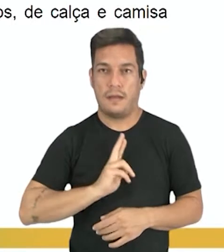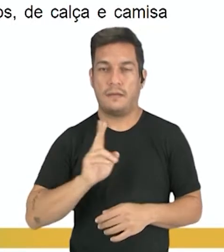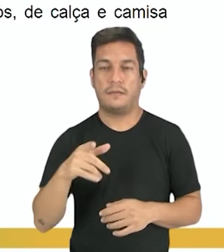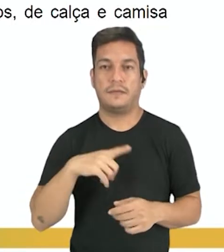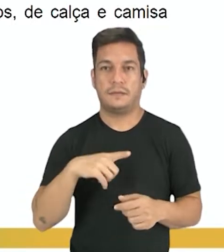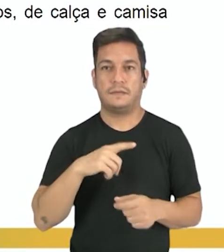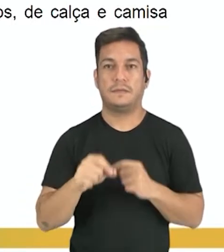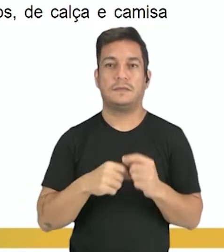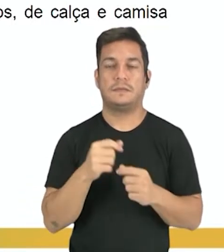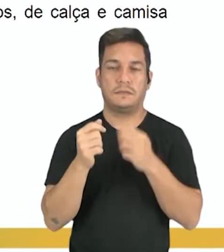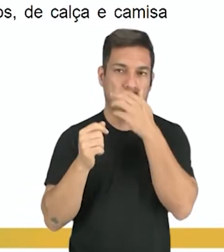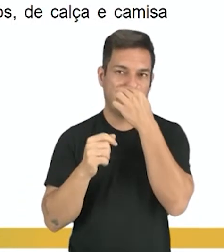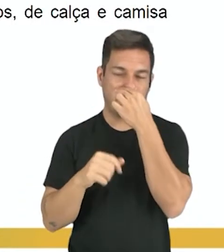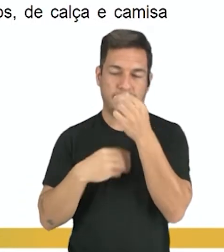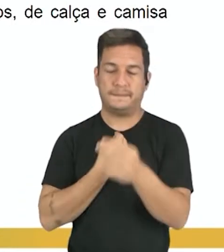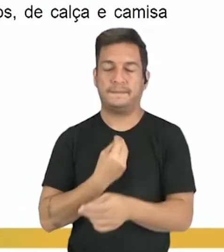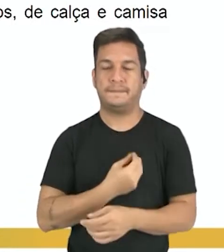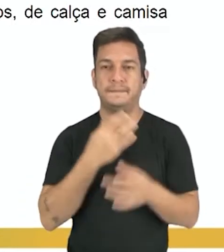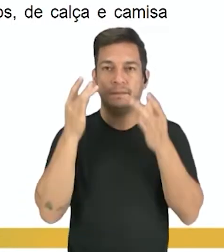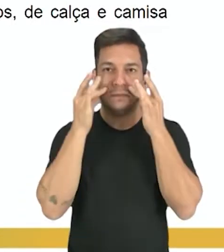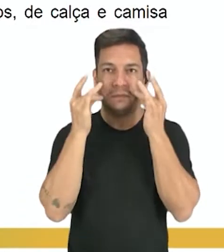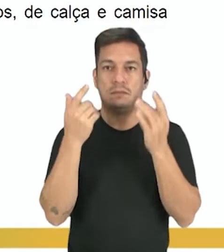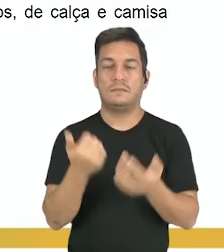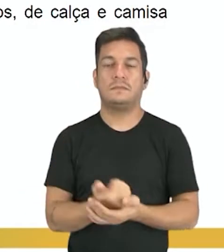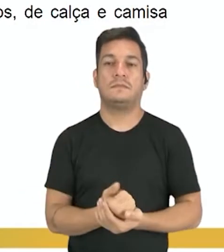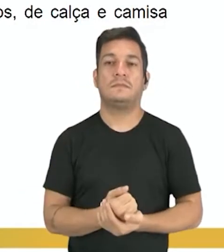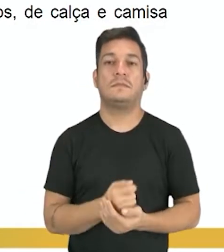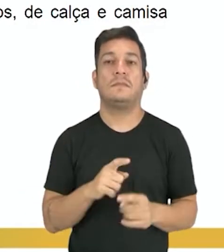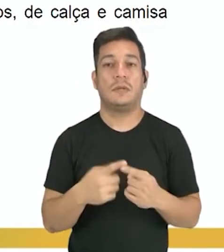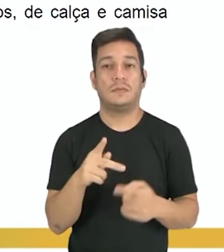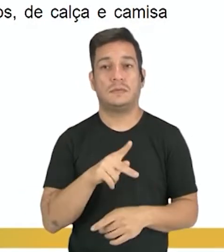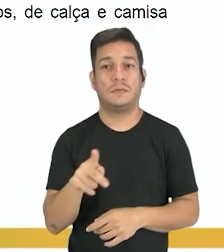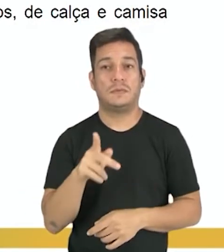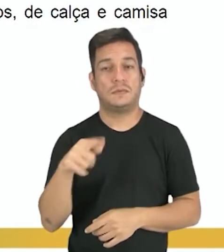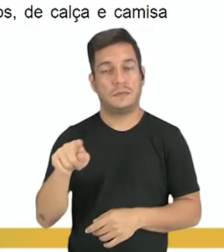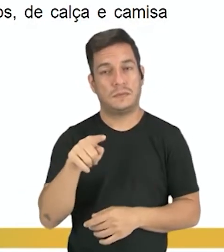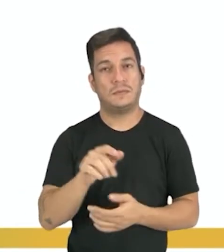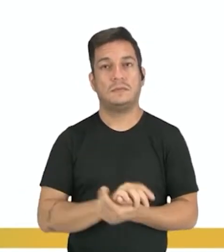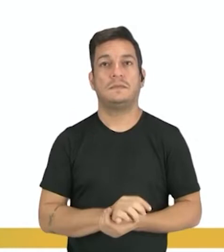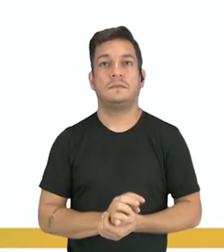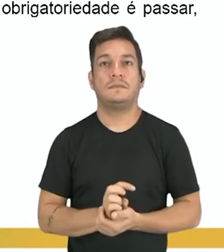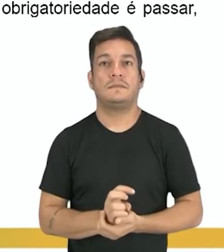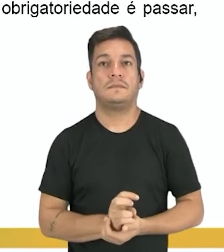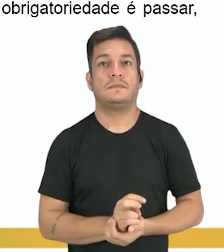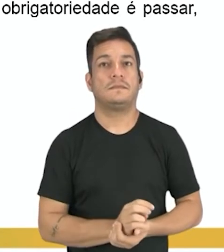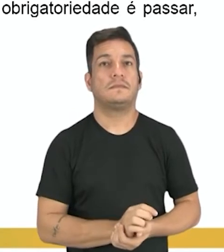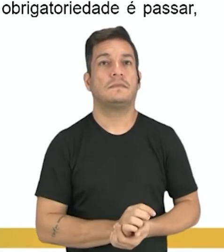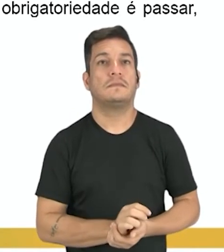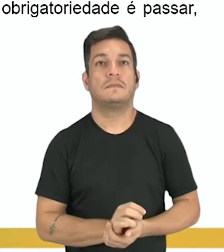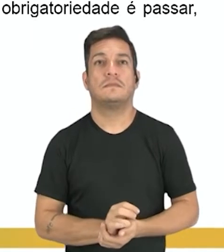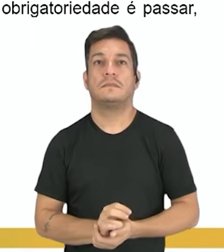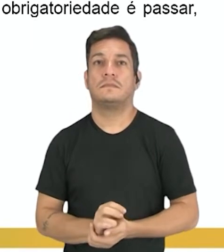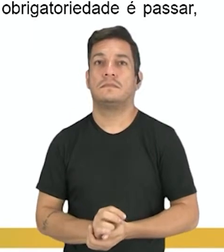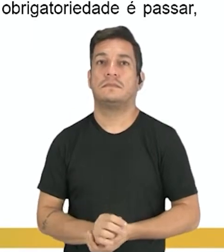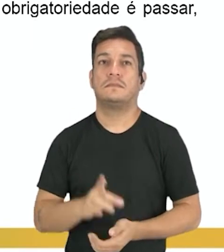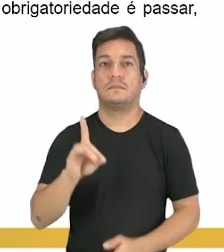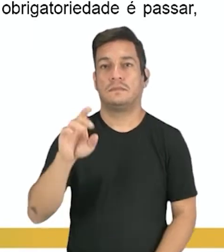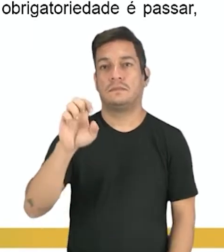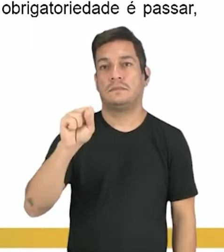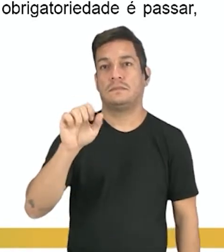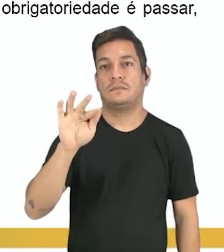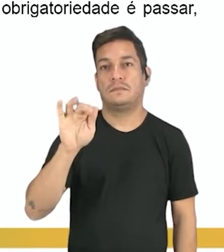quando a gente tiver presencialmente não a vi né mas aos professores de vocês vamos lá A